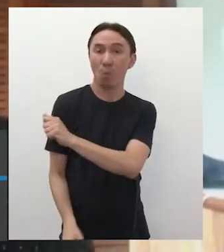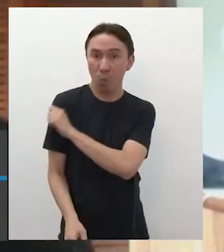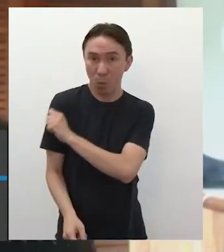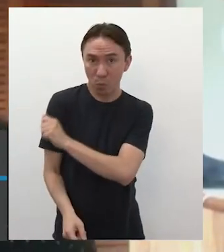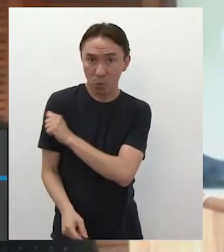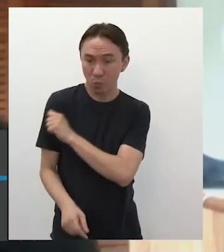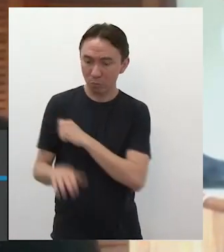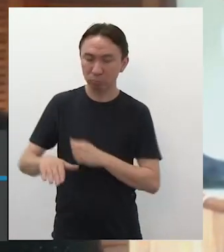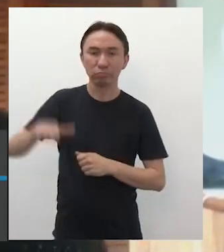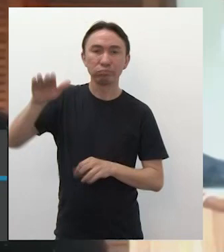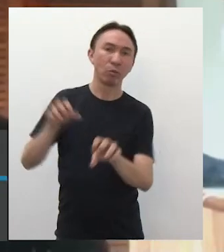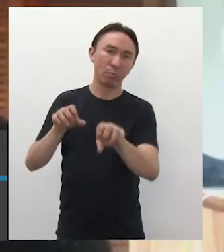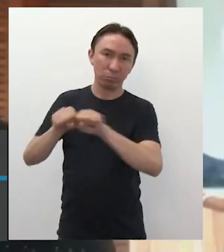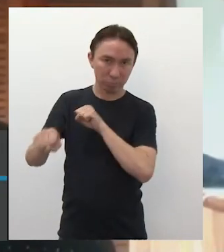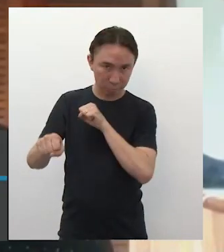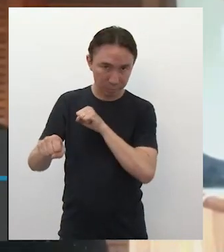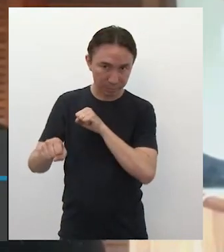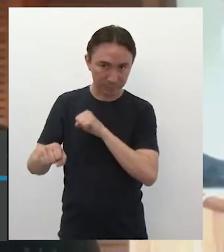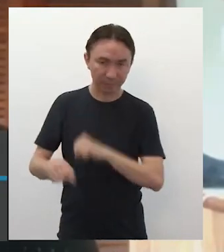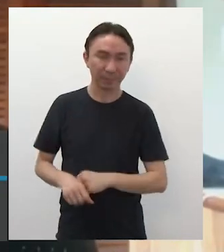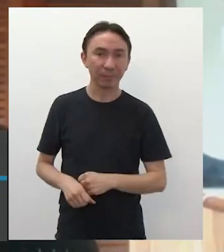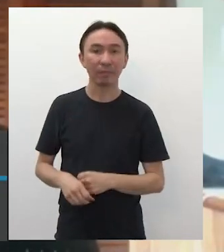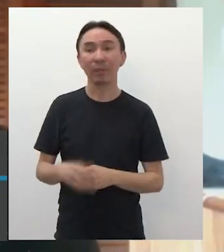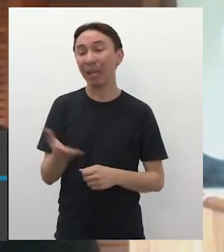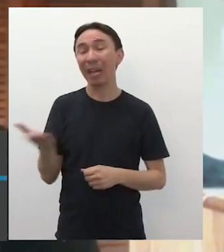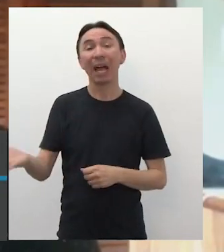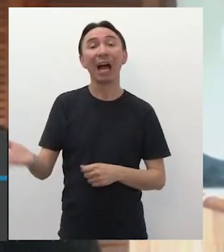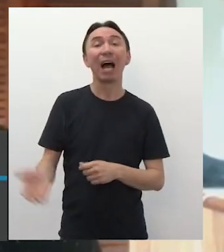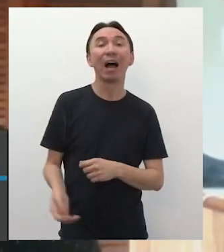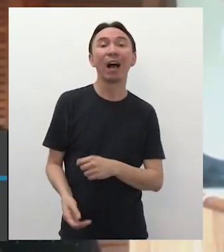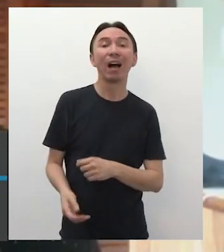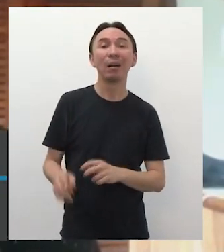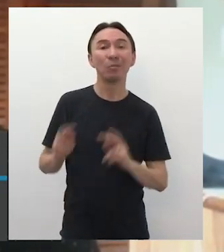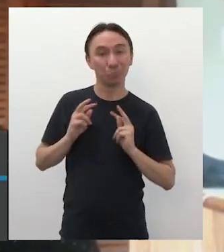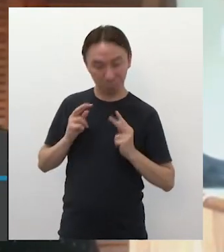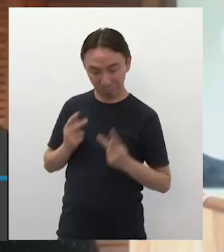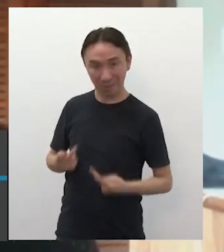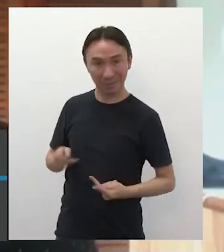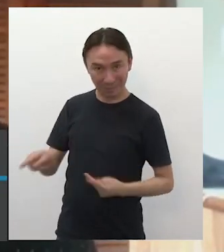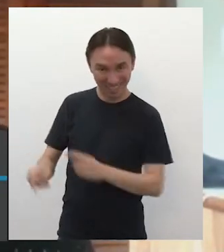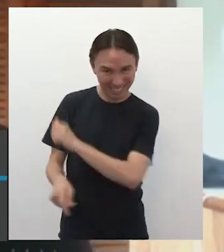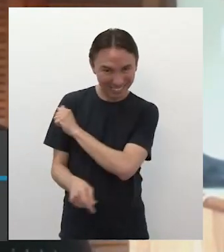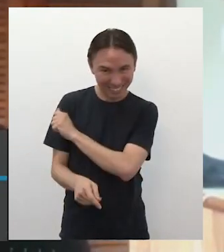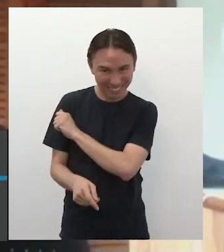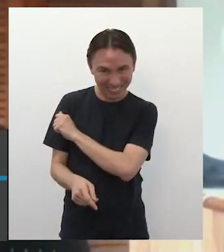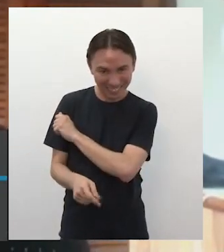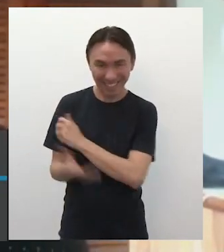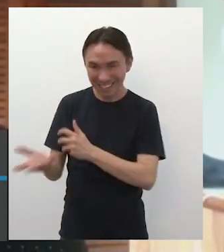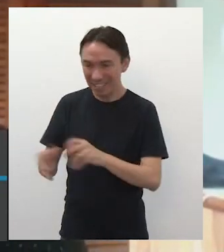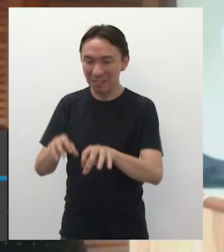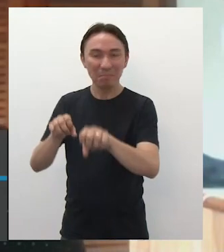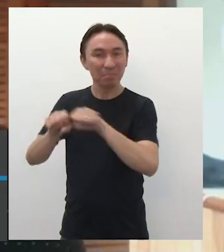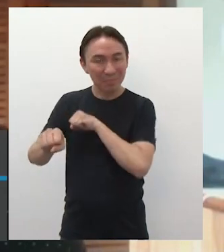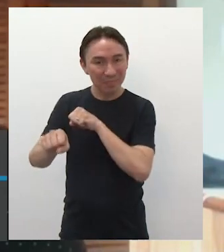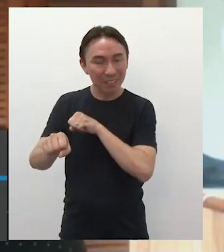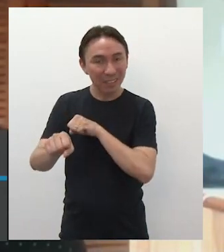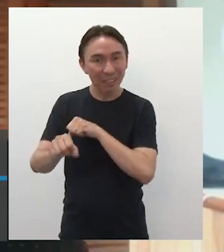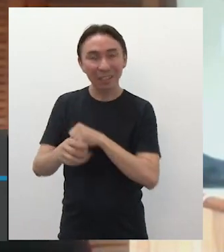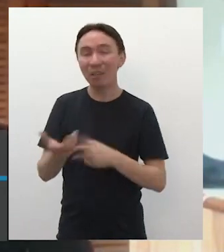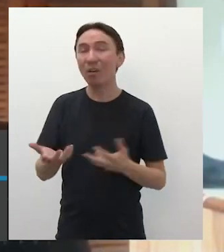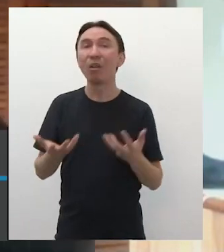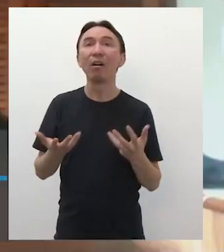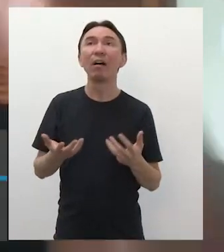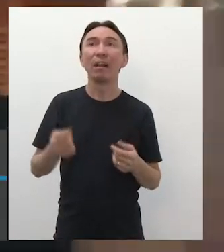humano aluno. Quando eu falo em formação do ser humano aluno, eu gosto sempre de lembrar daquela máxima que a gente escuta a todo instante, que